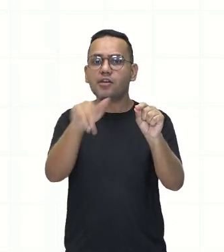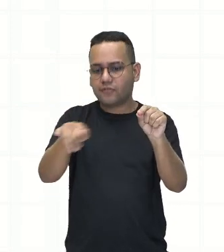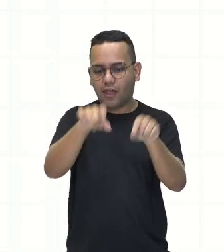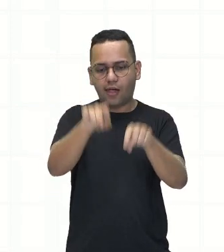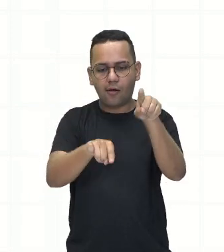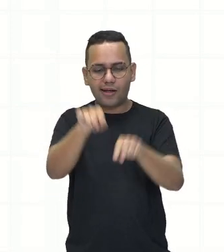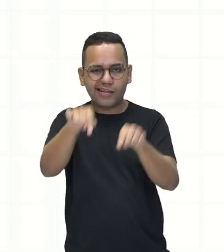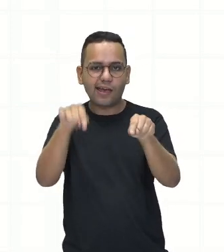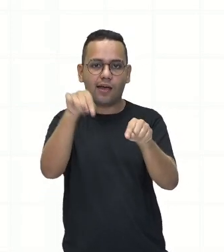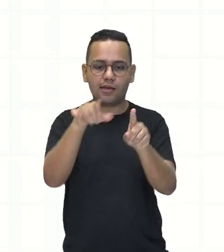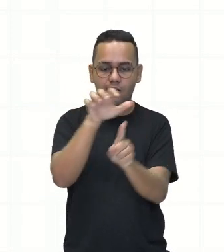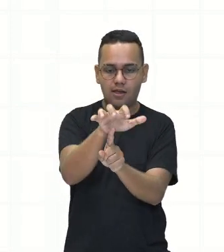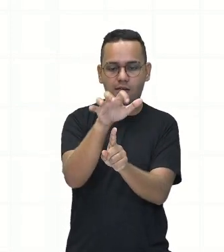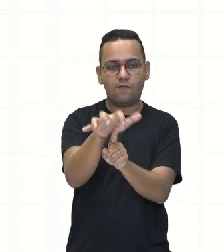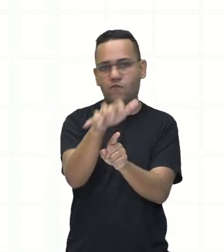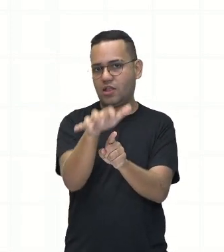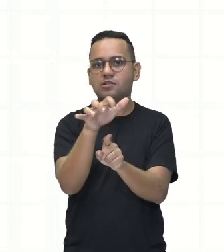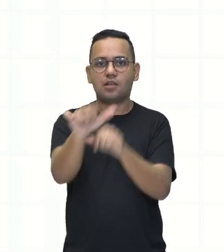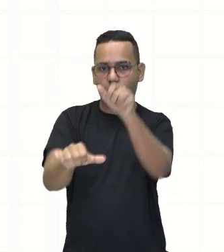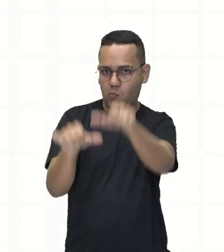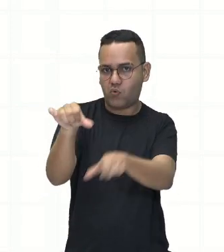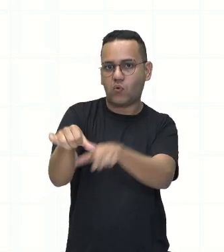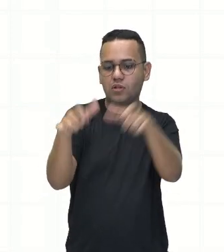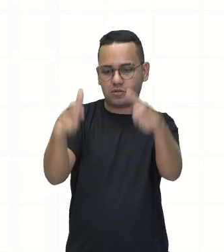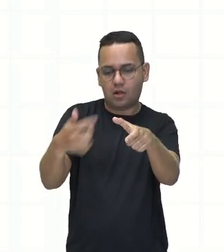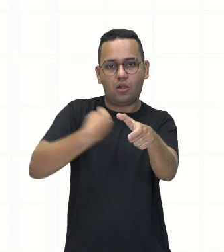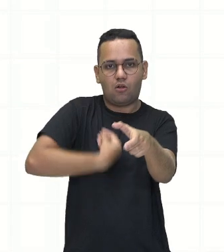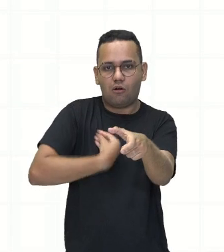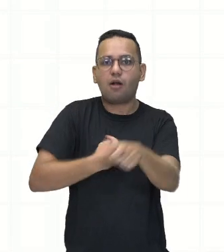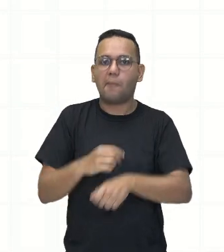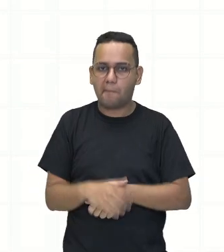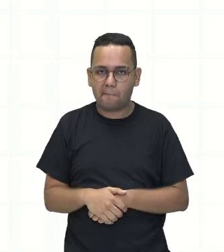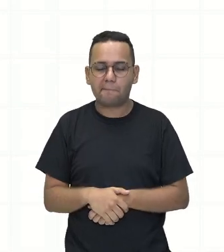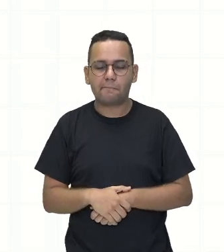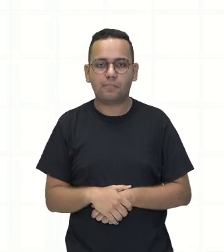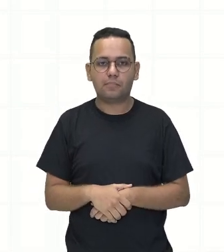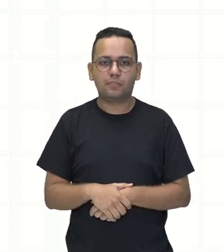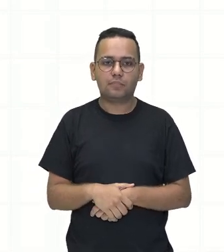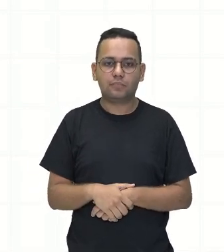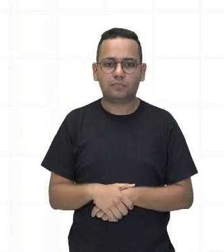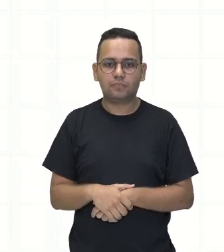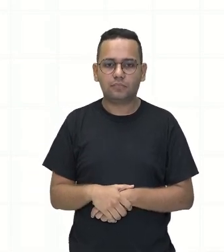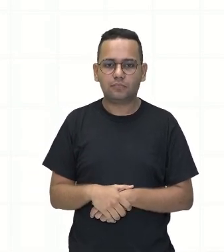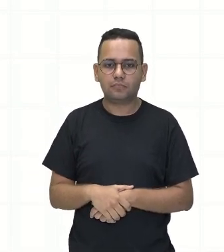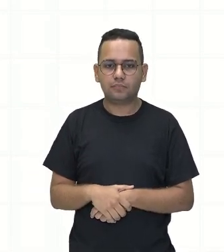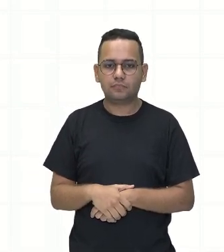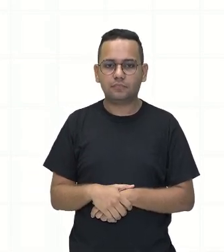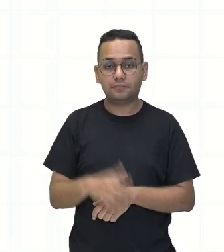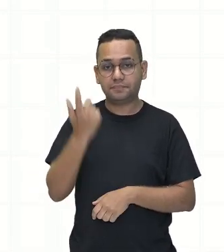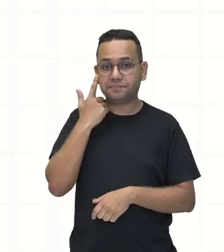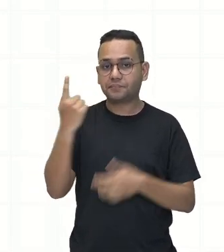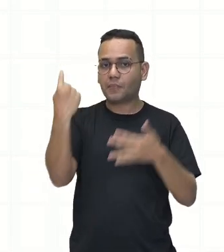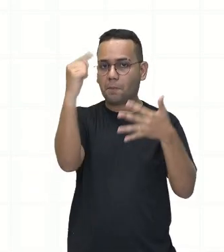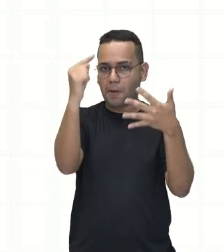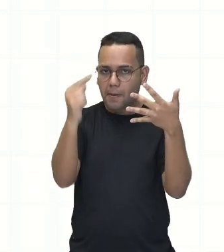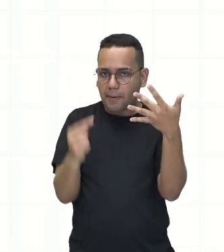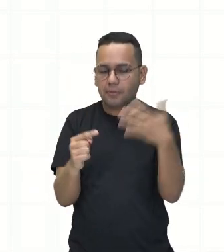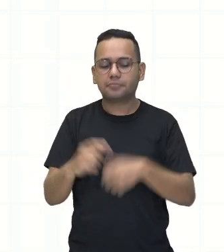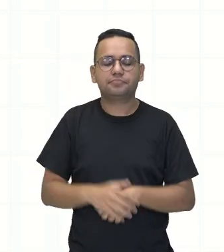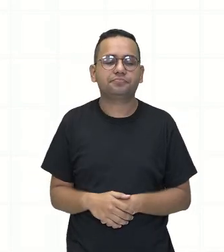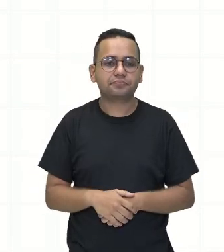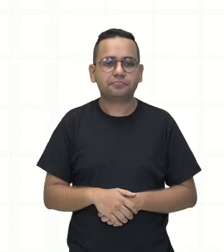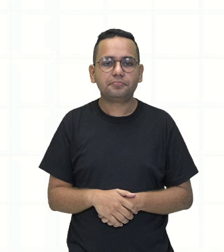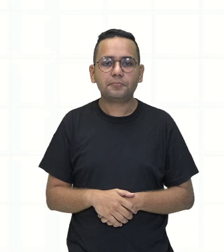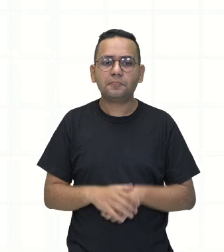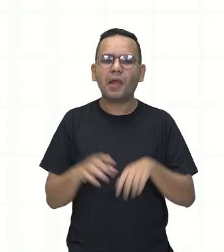alterando tudo que existia ali naquele ambiente, certo? Então, as medidas